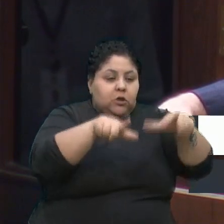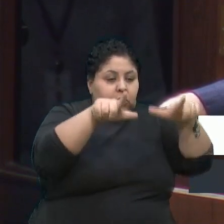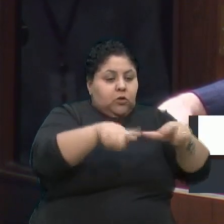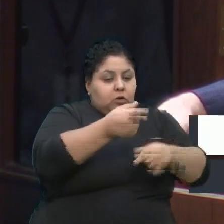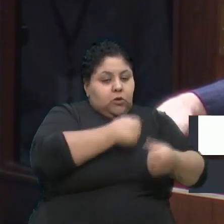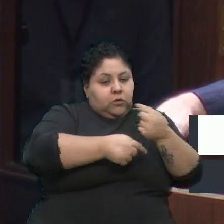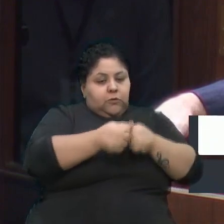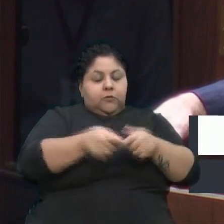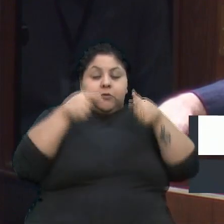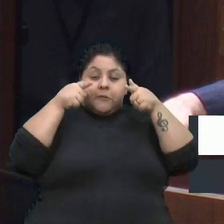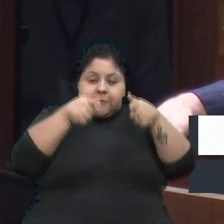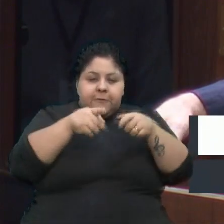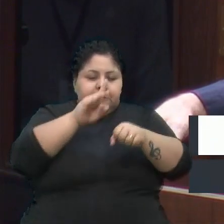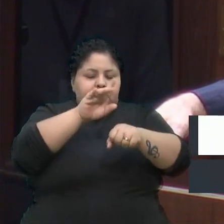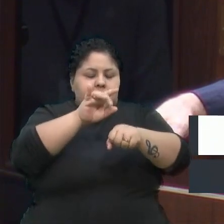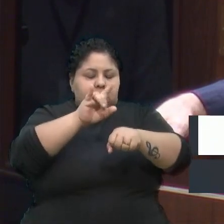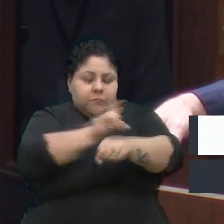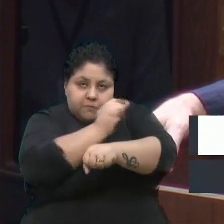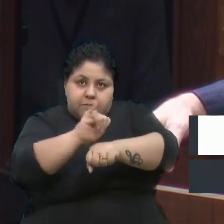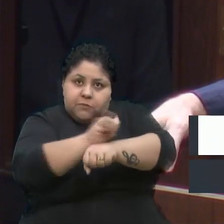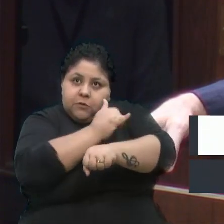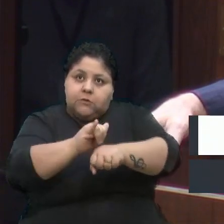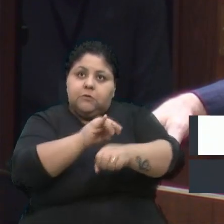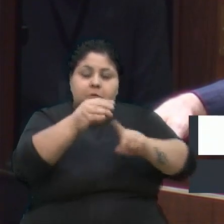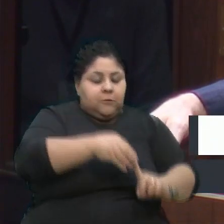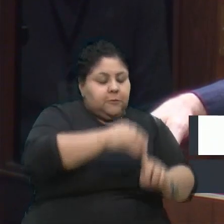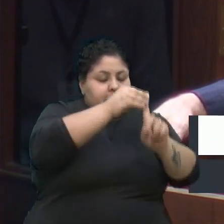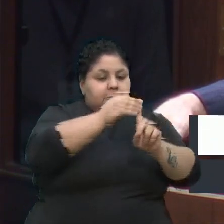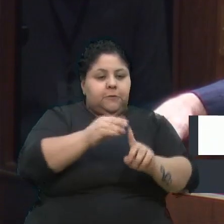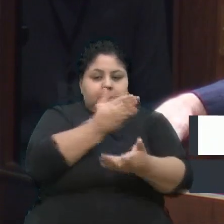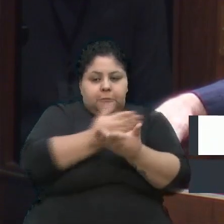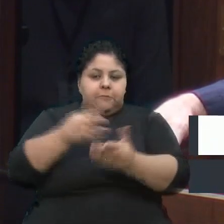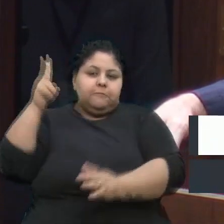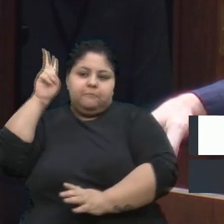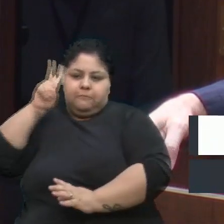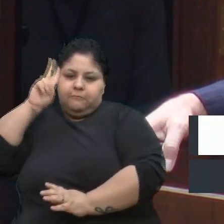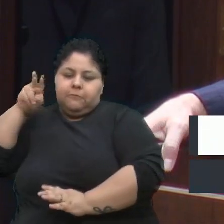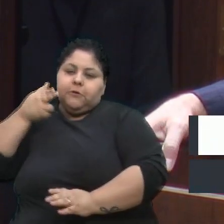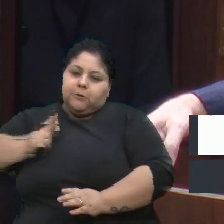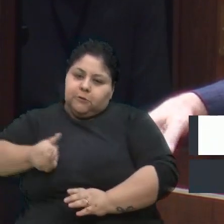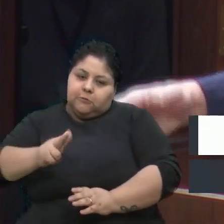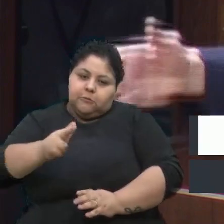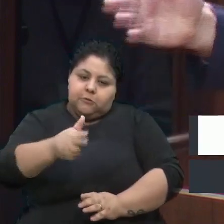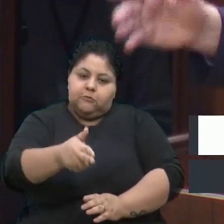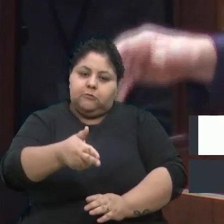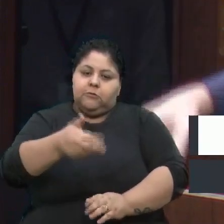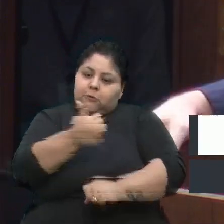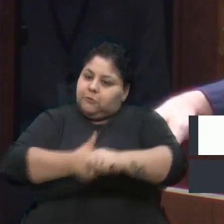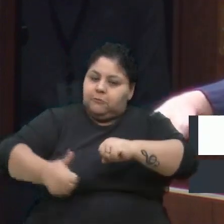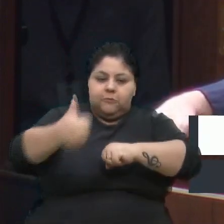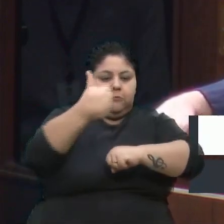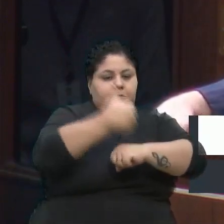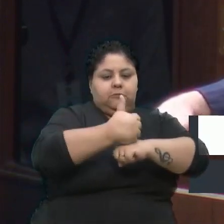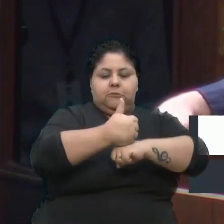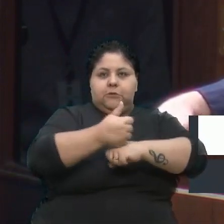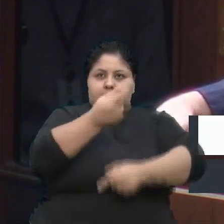componentes da mesa, mais o proponente e também os membros da mesa diretora para uma foto aqui na frente.